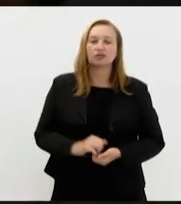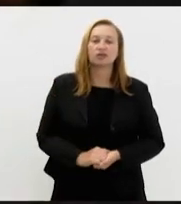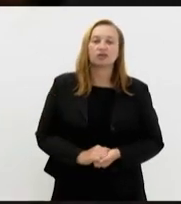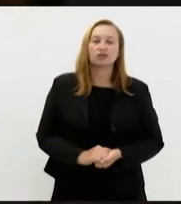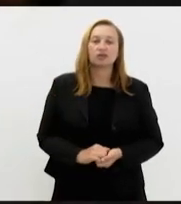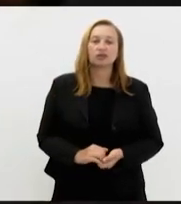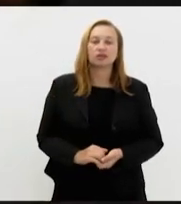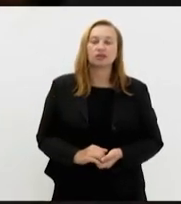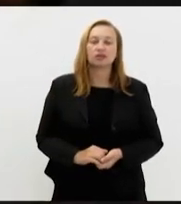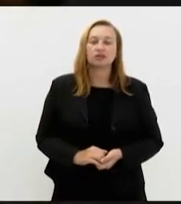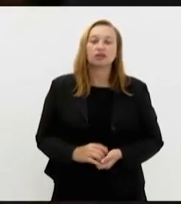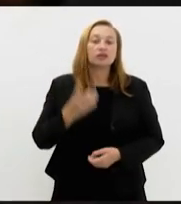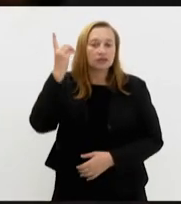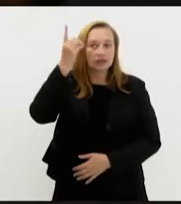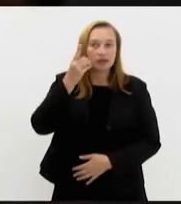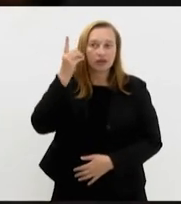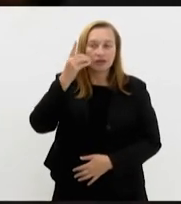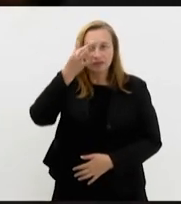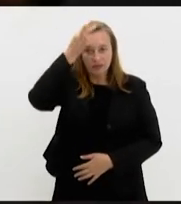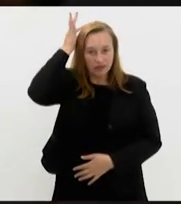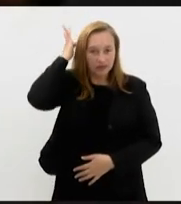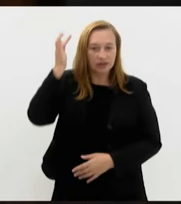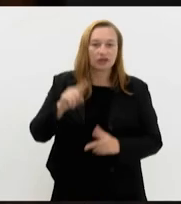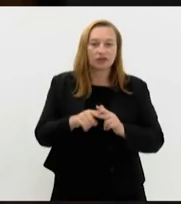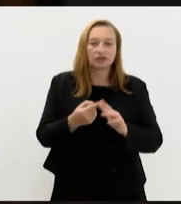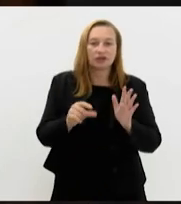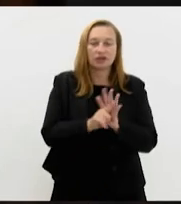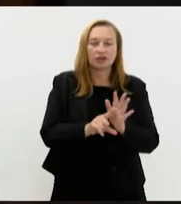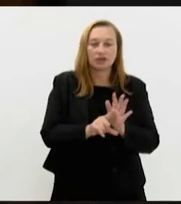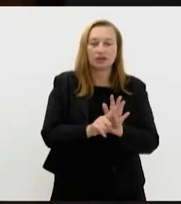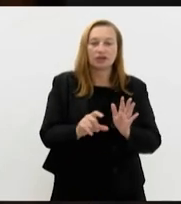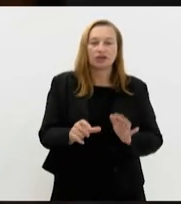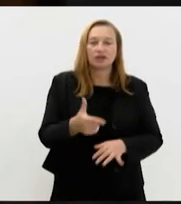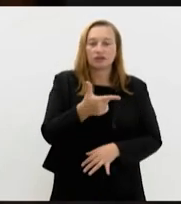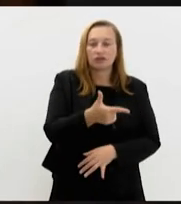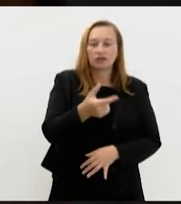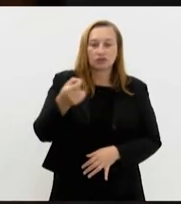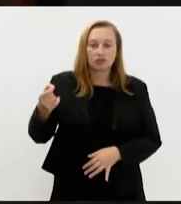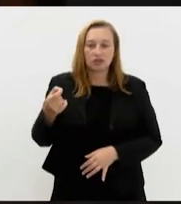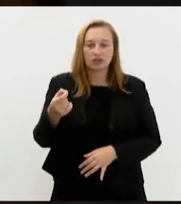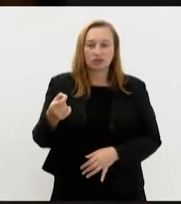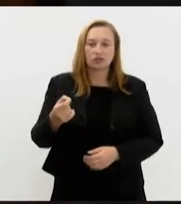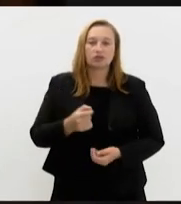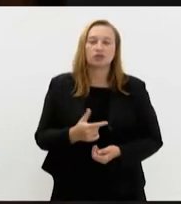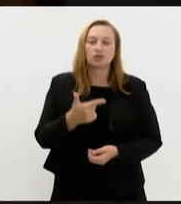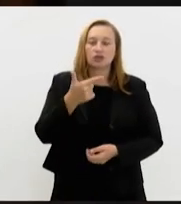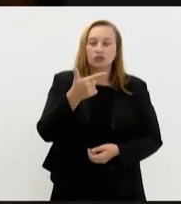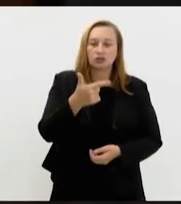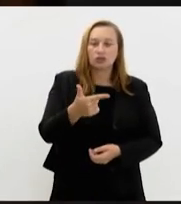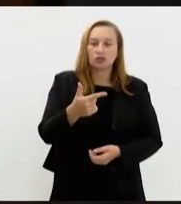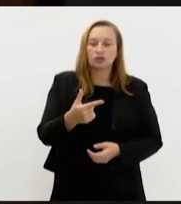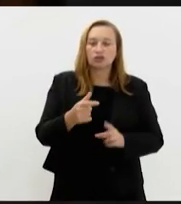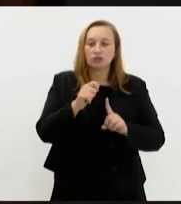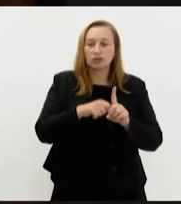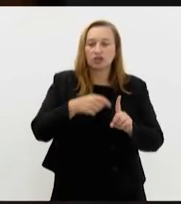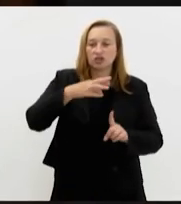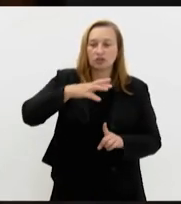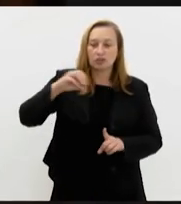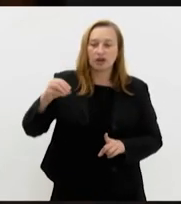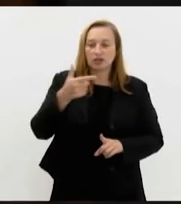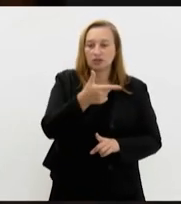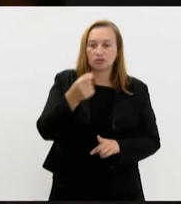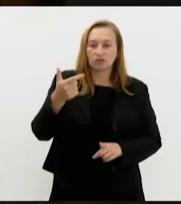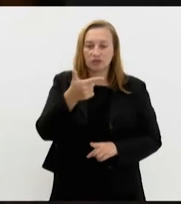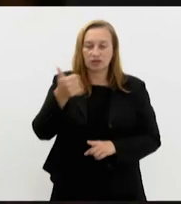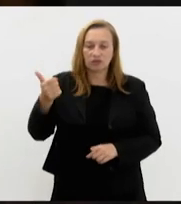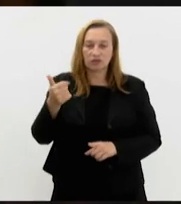24 de 2024, de autoria do deputado Fred Pacheco, que altera a lei complementar número 200, de 2 de março de 2022, e